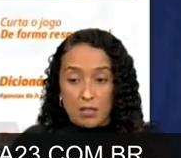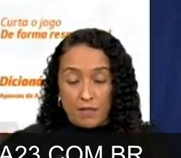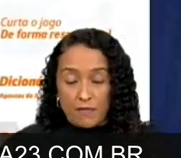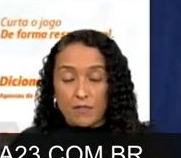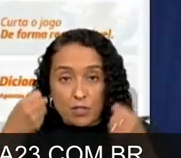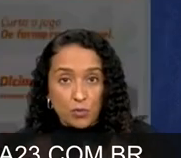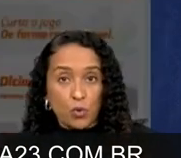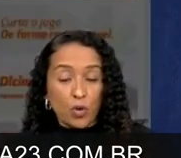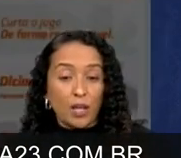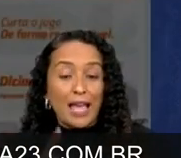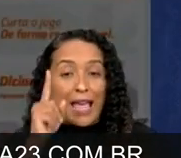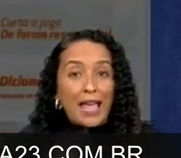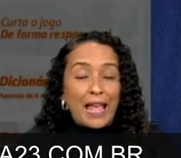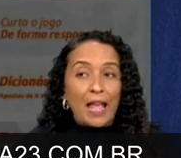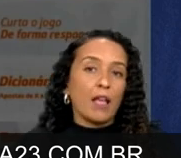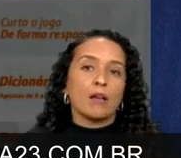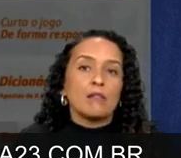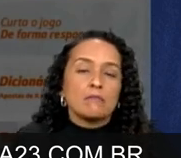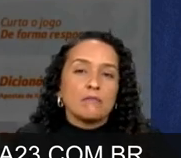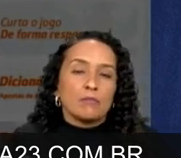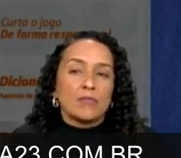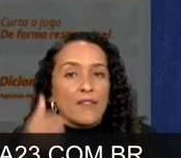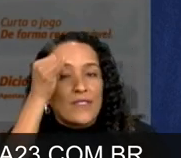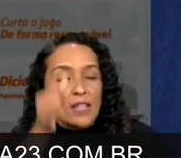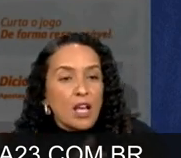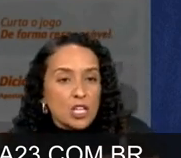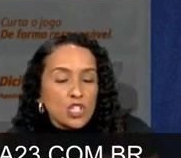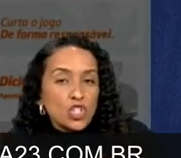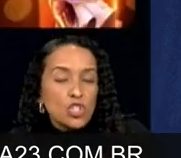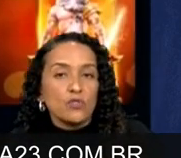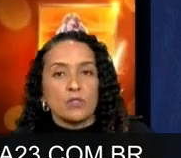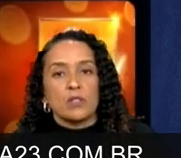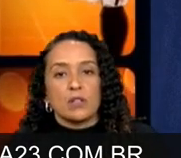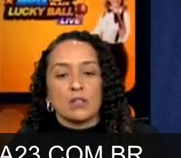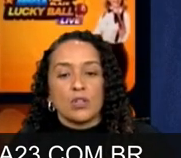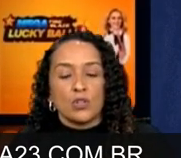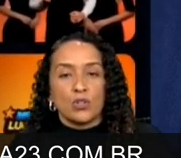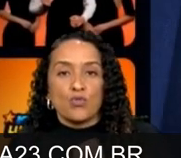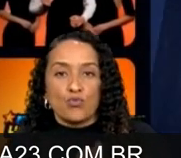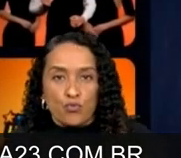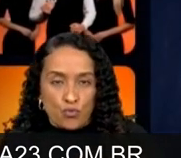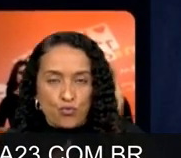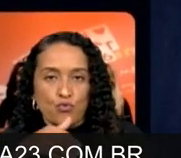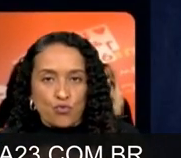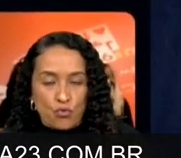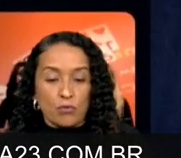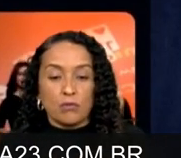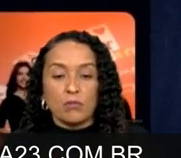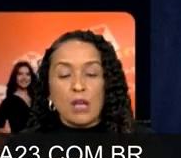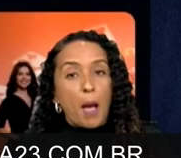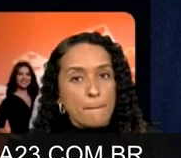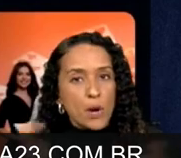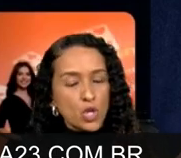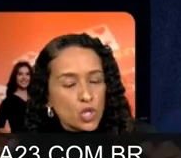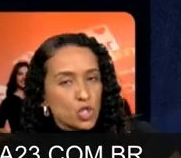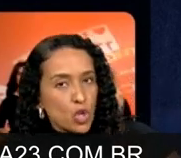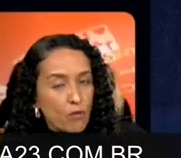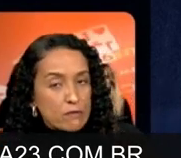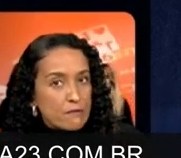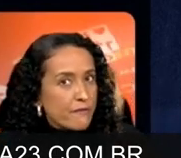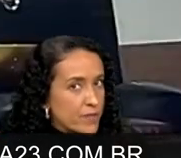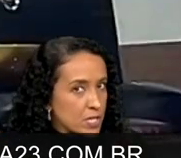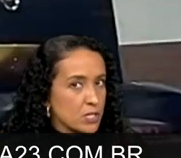medida serve para desestimular o endividamento dos brasileiros com jogos. E a maioria dos que se endividam sofre com o vício